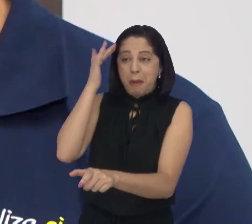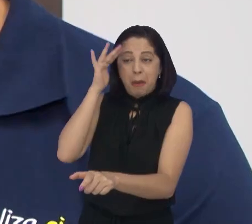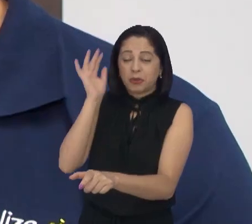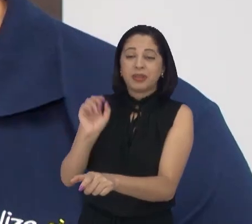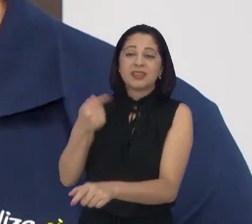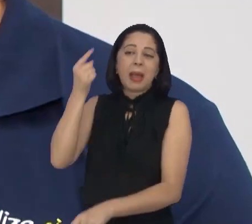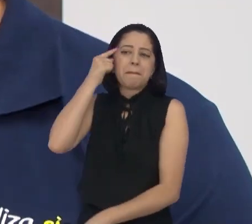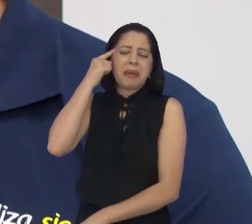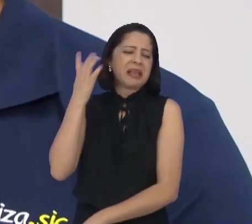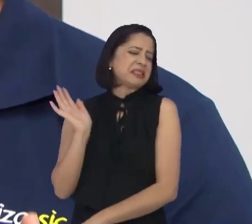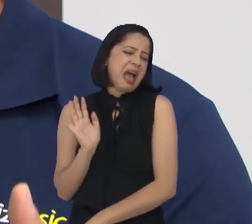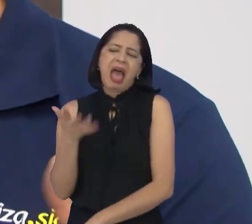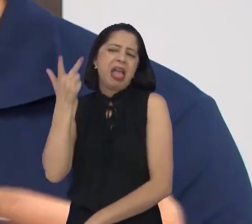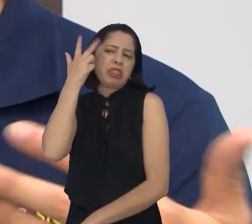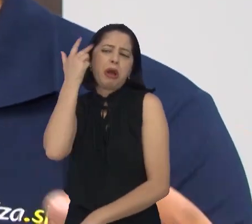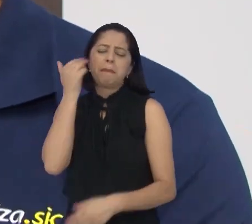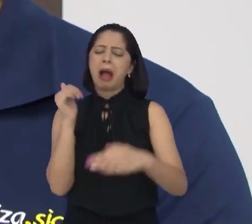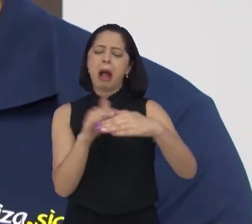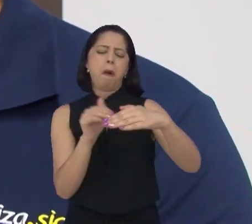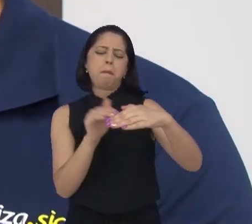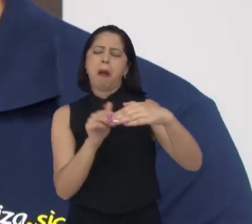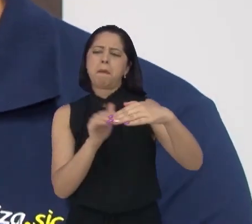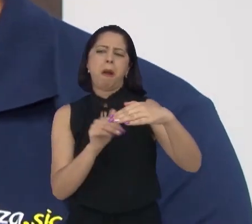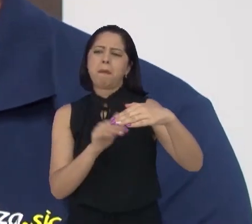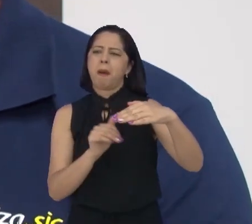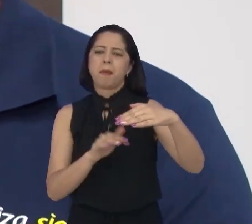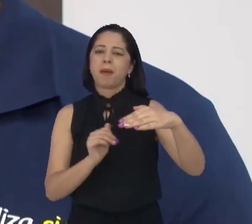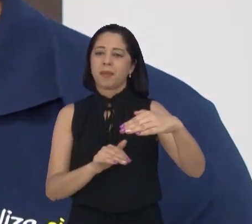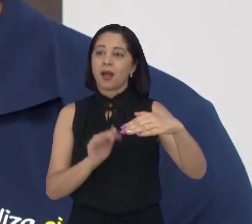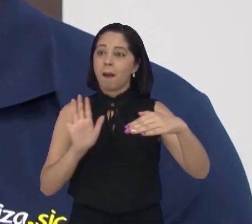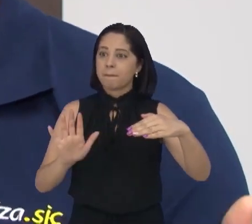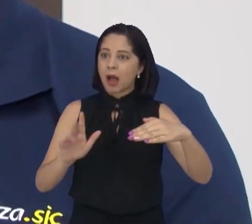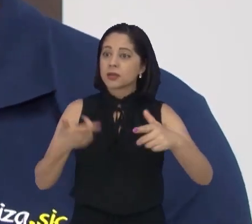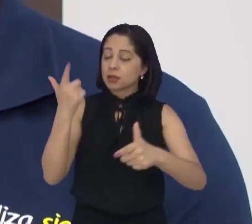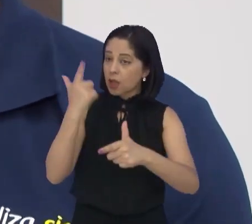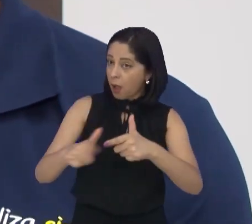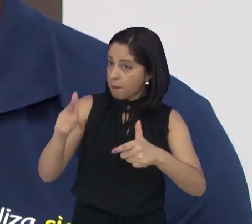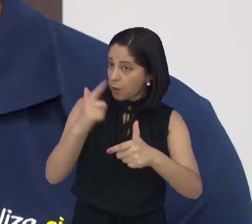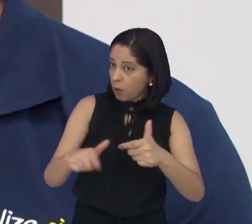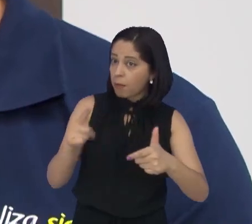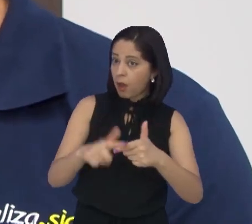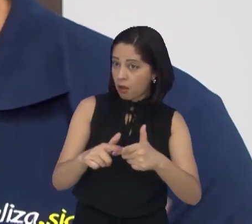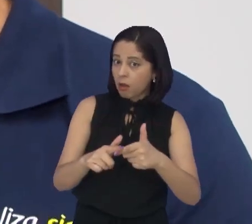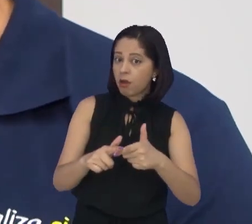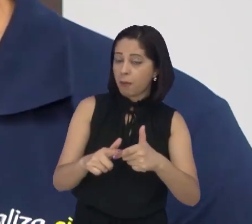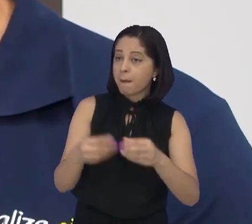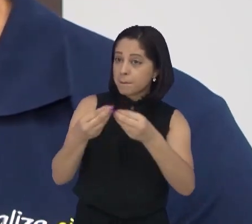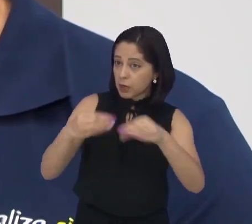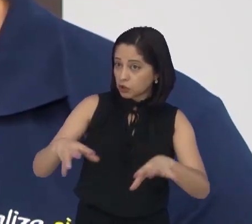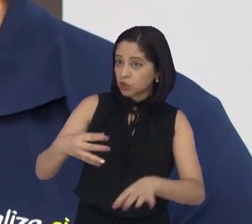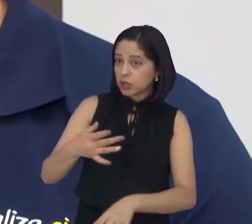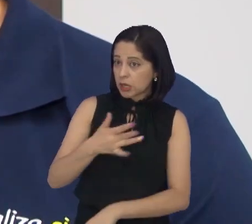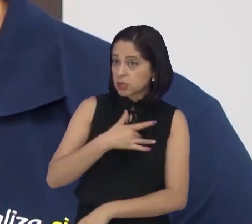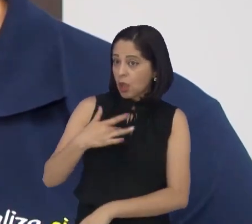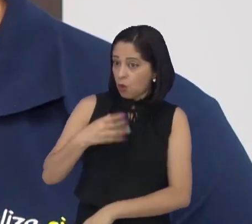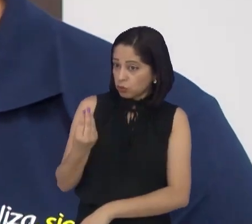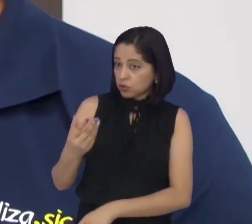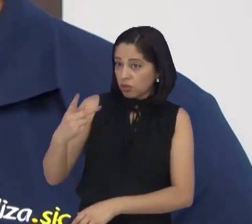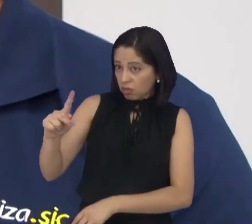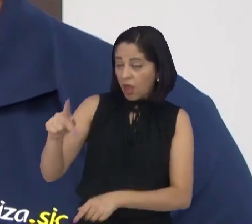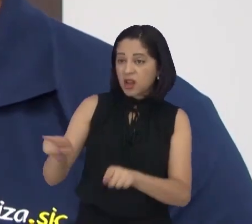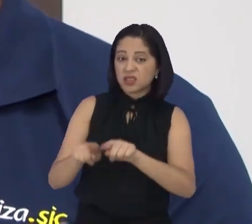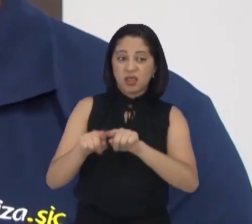achava que estava tudo bem, mas acumulava de uma maneira que gerava um problema muito grande para eles, né, e para a população, para a vizinhança em